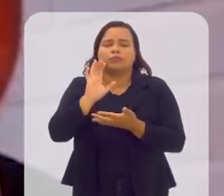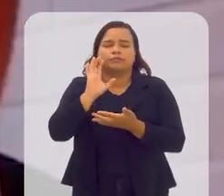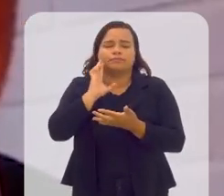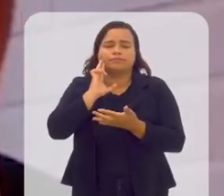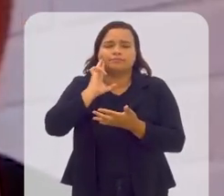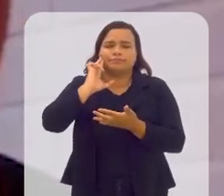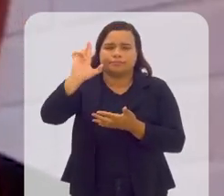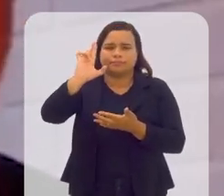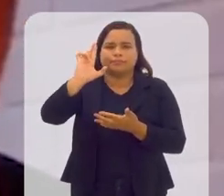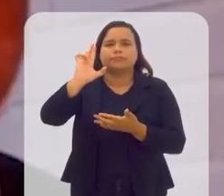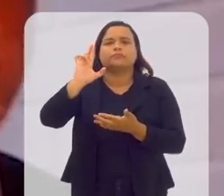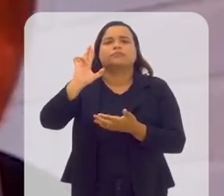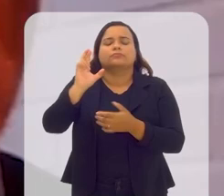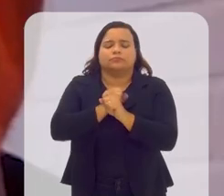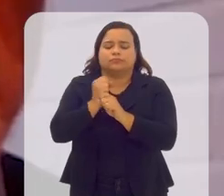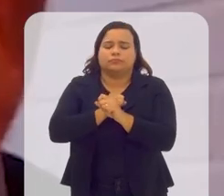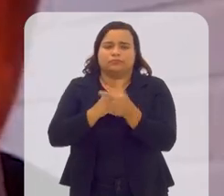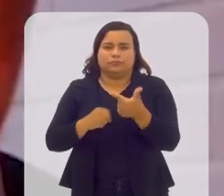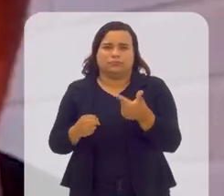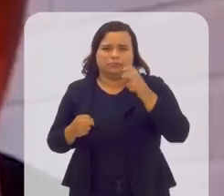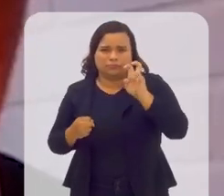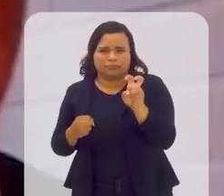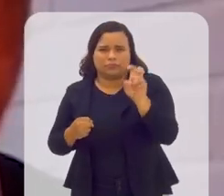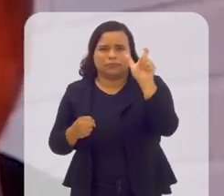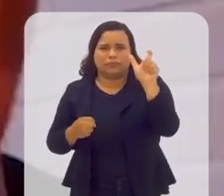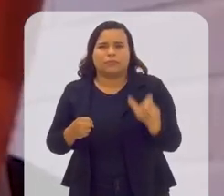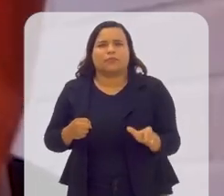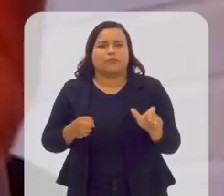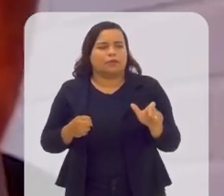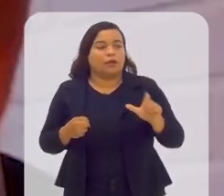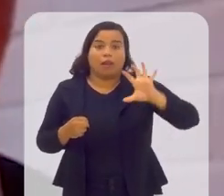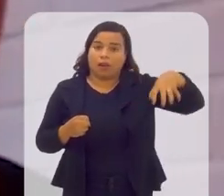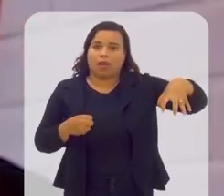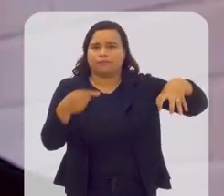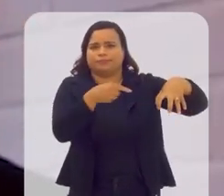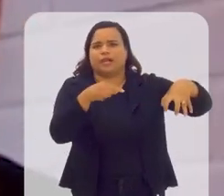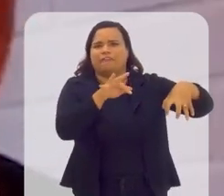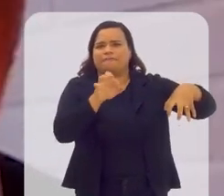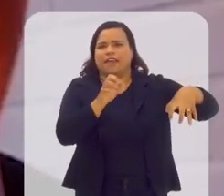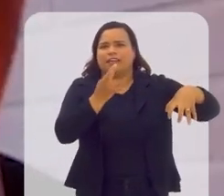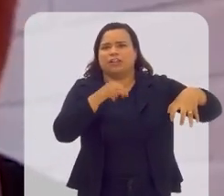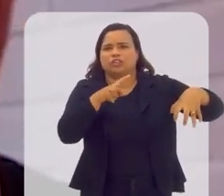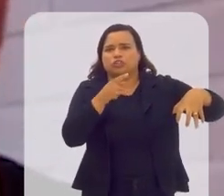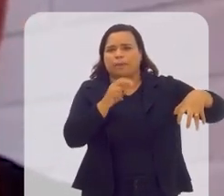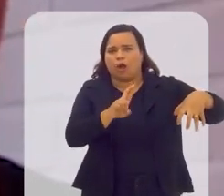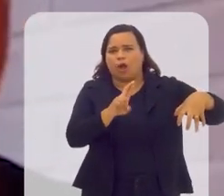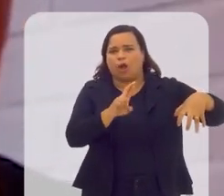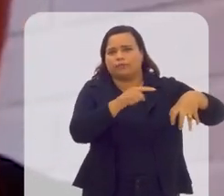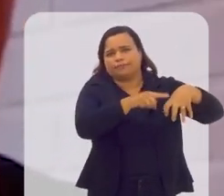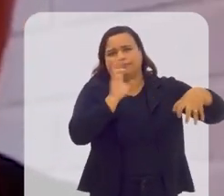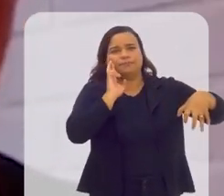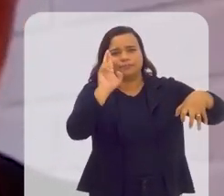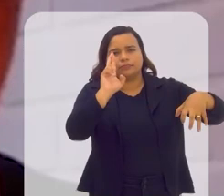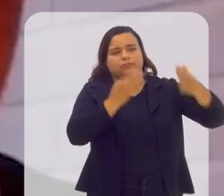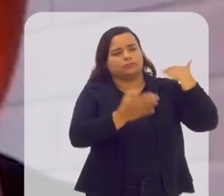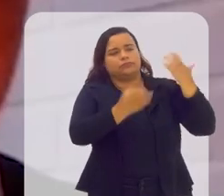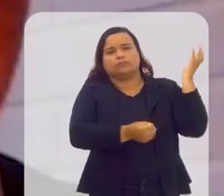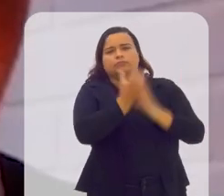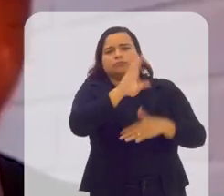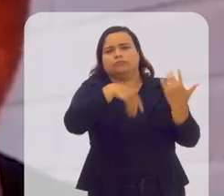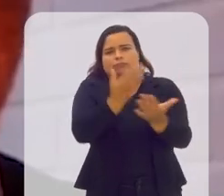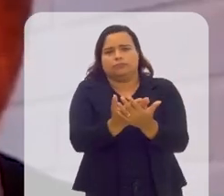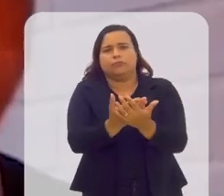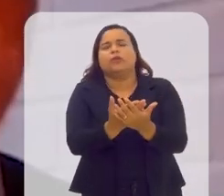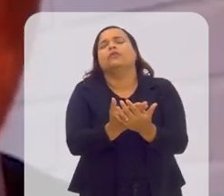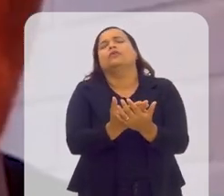presidido, administrado durante 25 anos pela Fetranspor, né, desde sua criação,